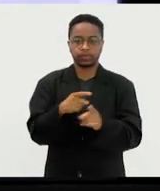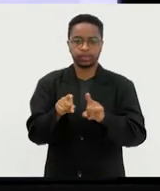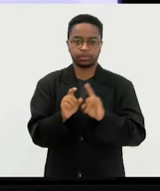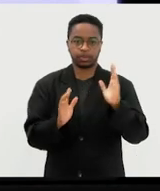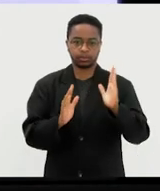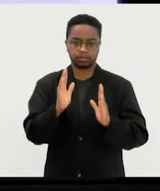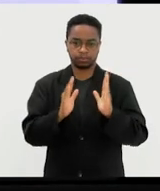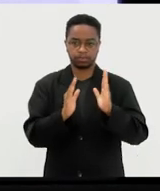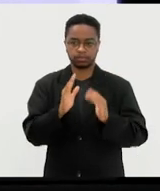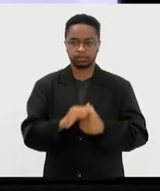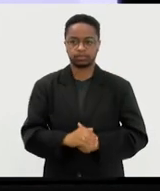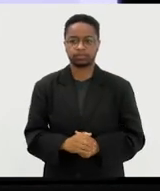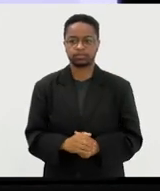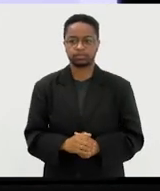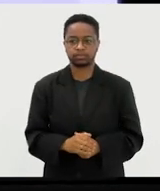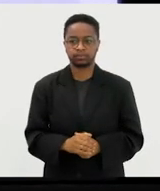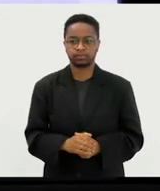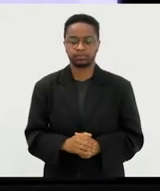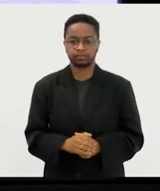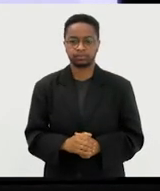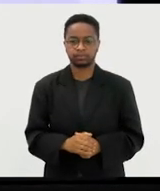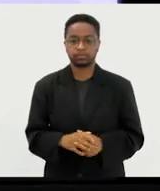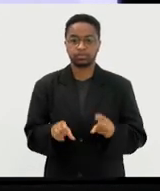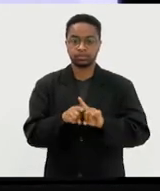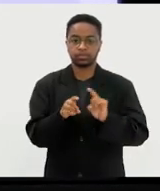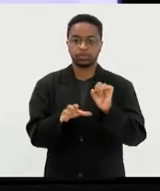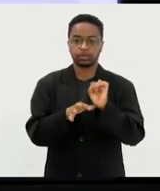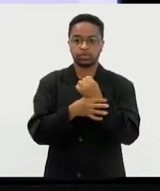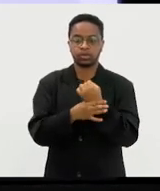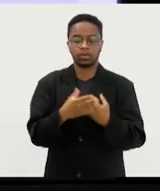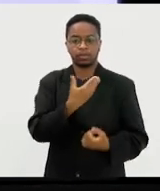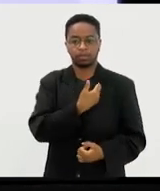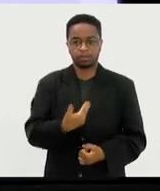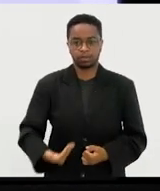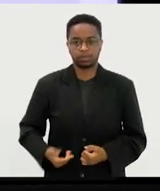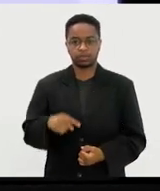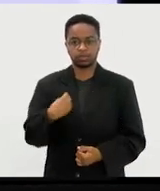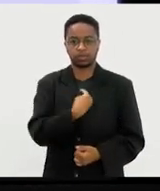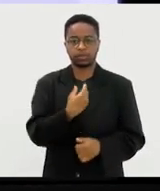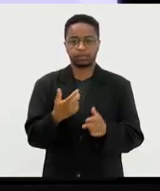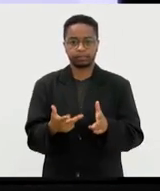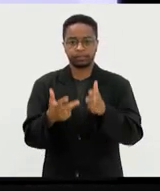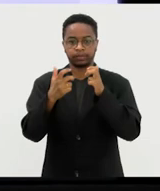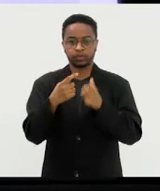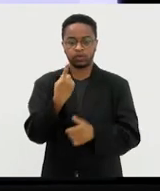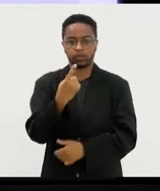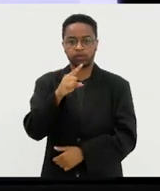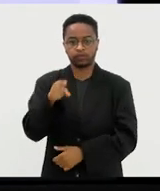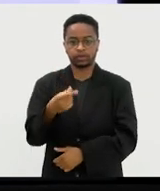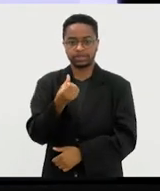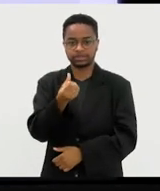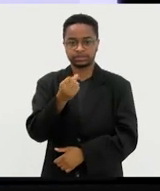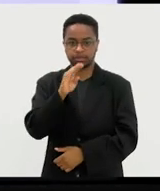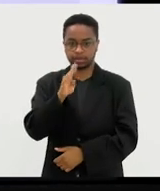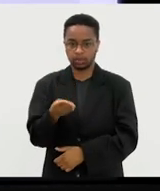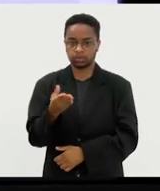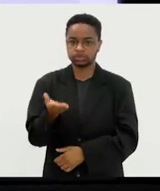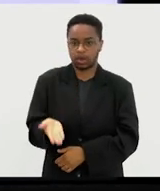exercício. Segurança pública também observamos aqui 1,6 bi de crescimento.